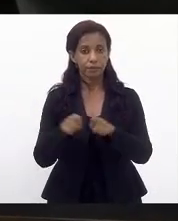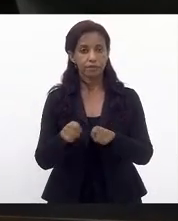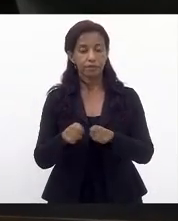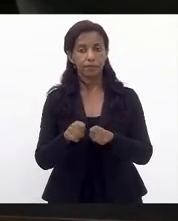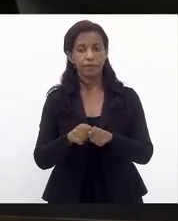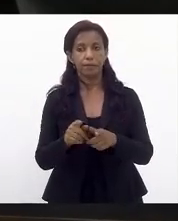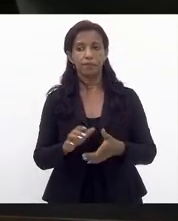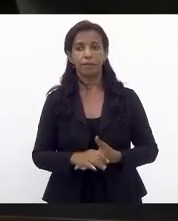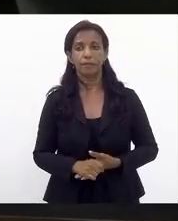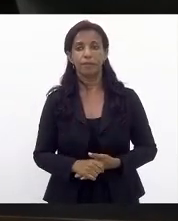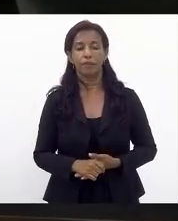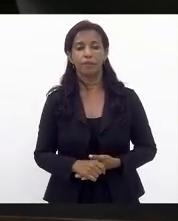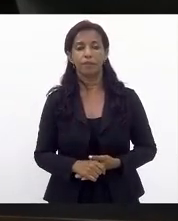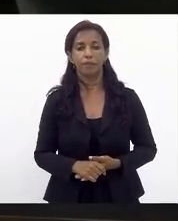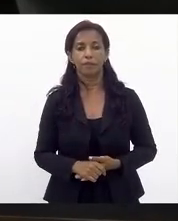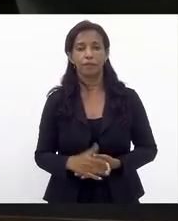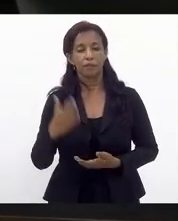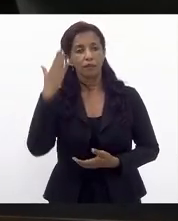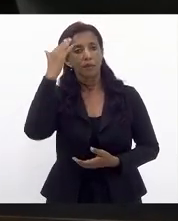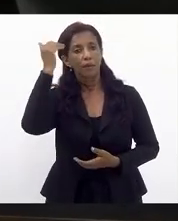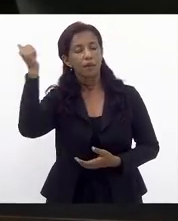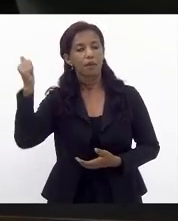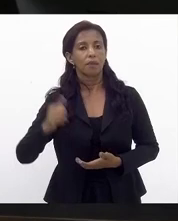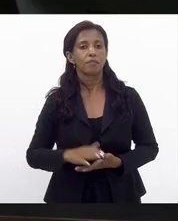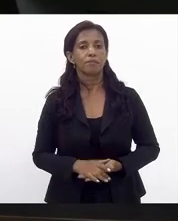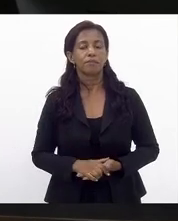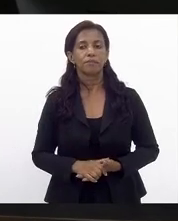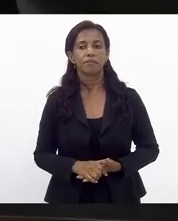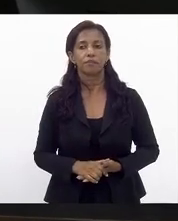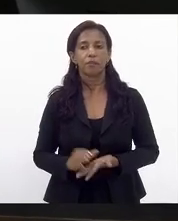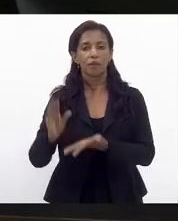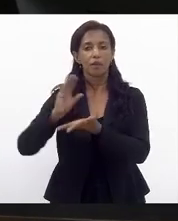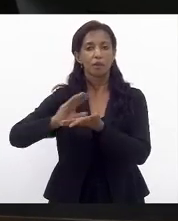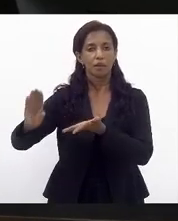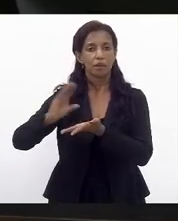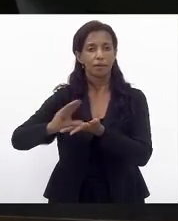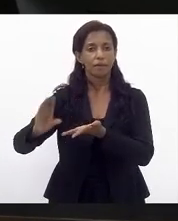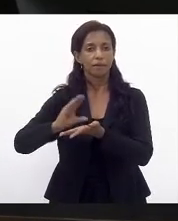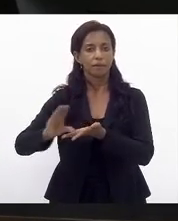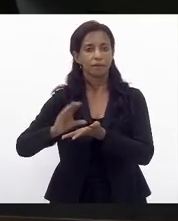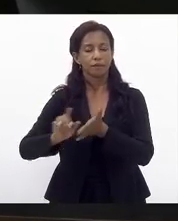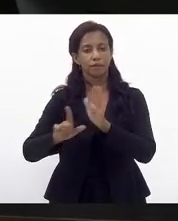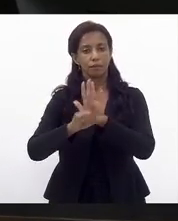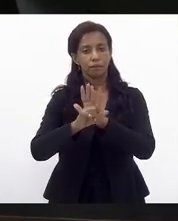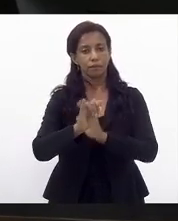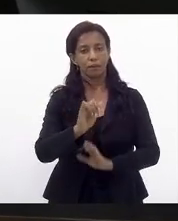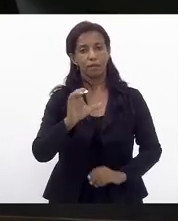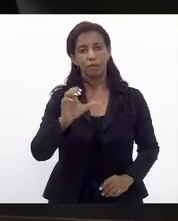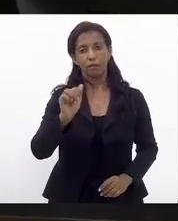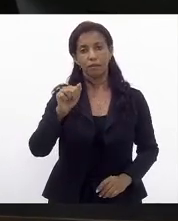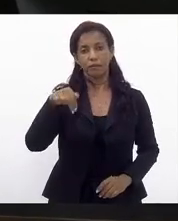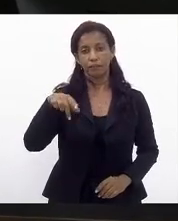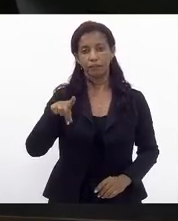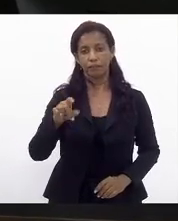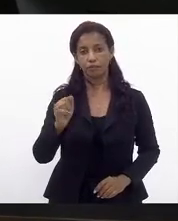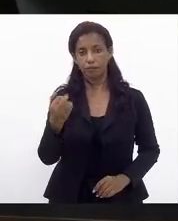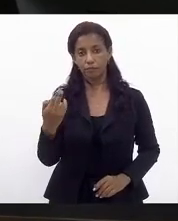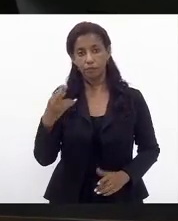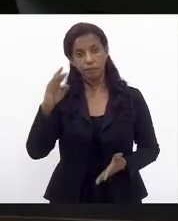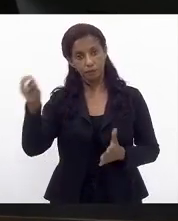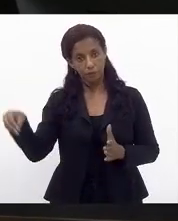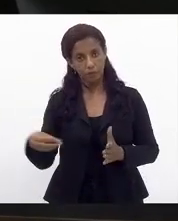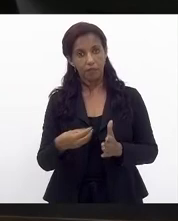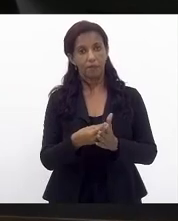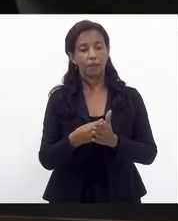também a famosa indigitado os créditos da Lei kandir entraram